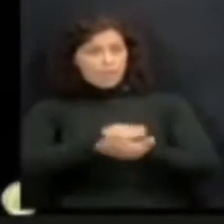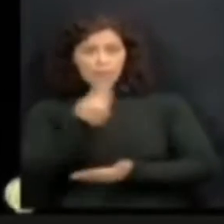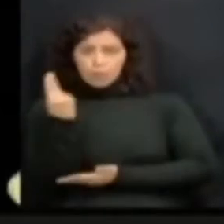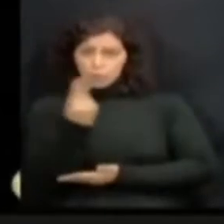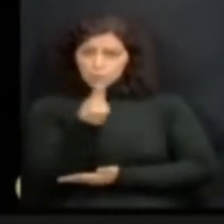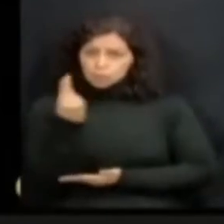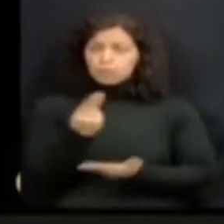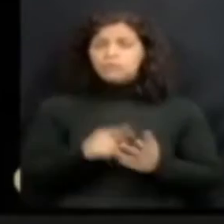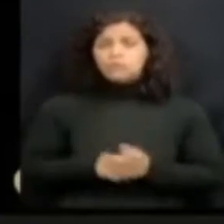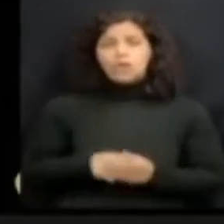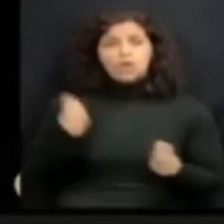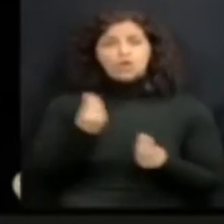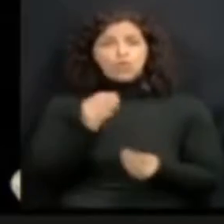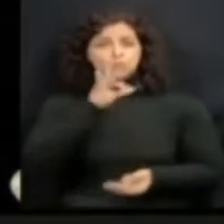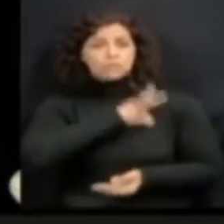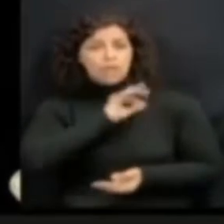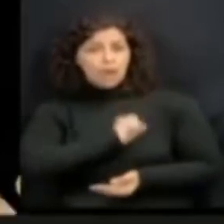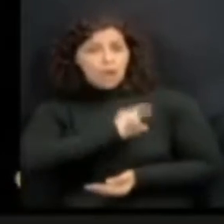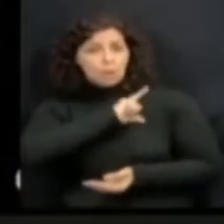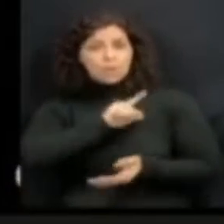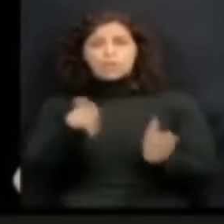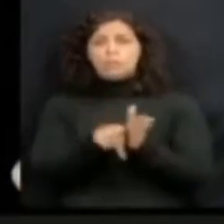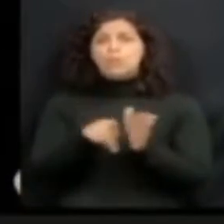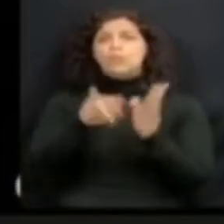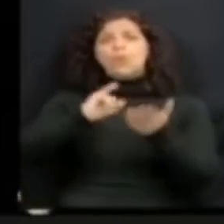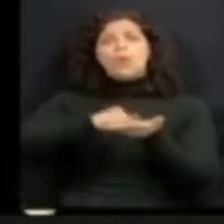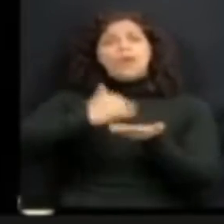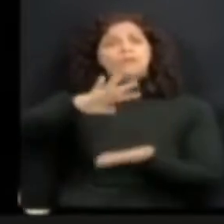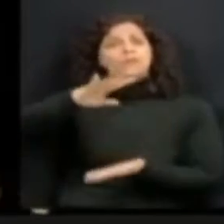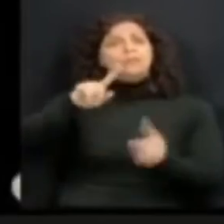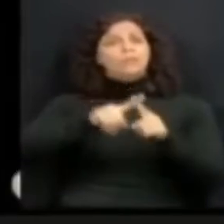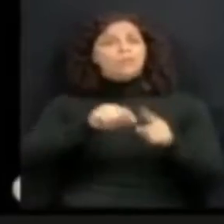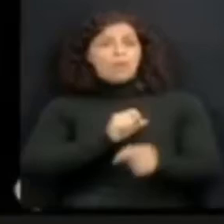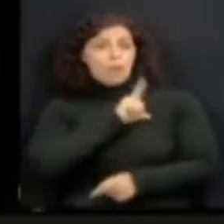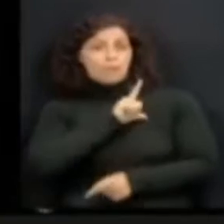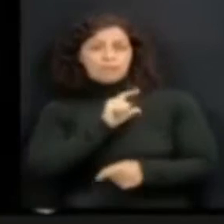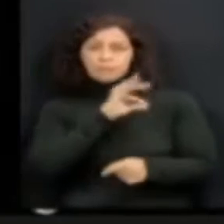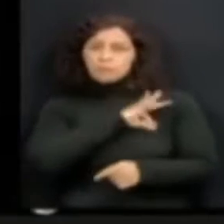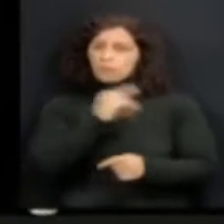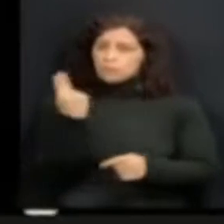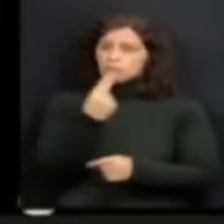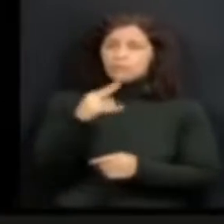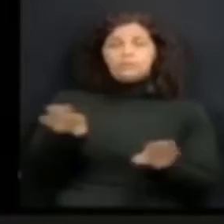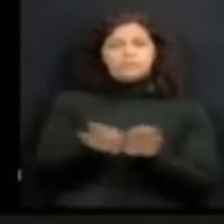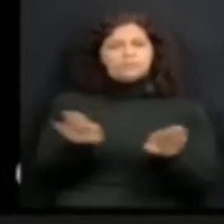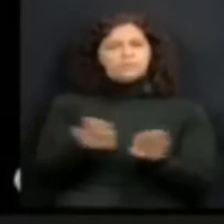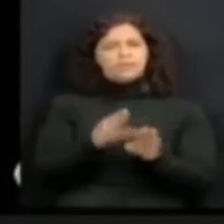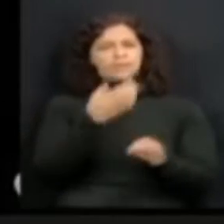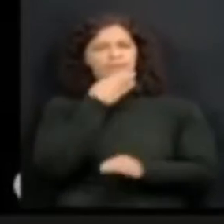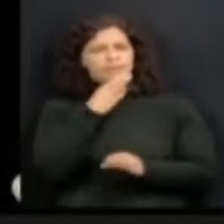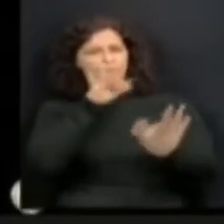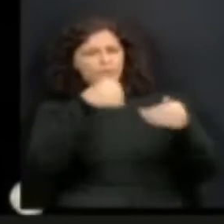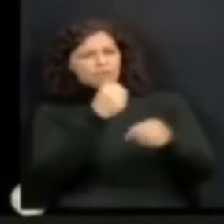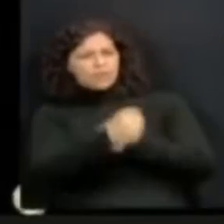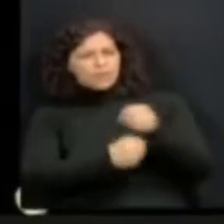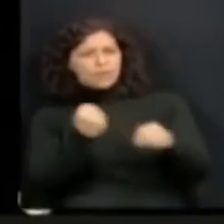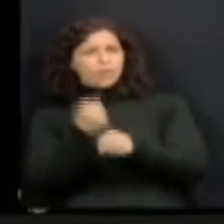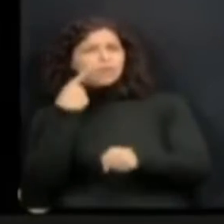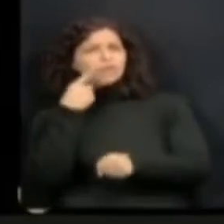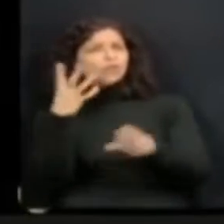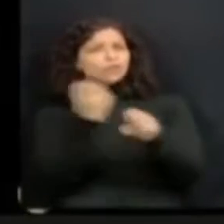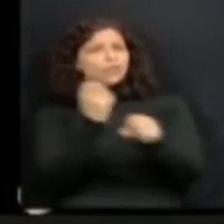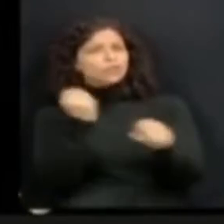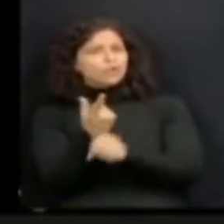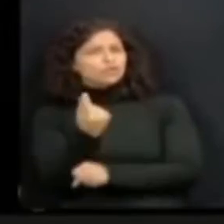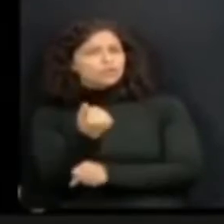fazer a reposição inflacionária e muito menos o aumento. Final do ano, o resultado financeiro do Estado não